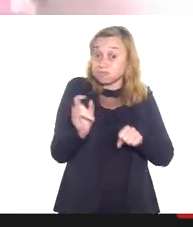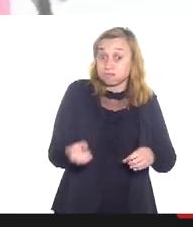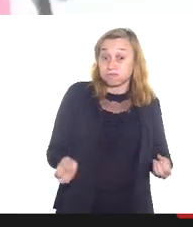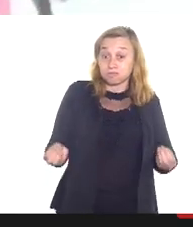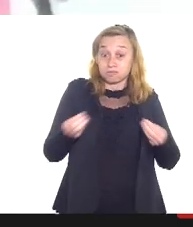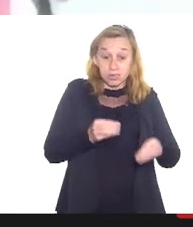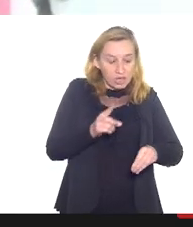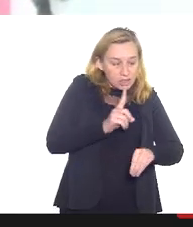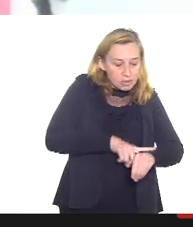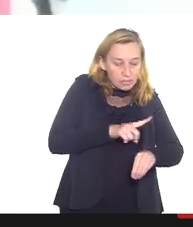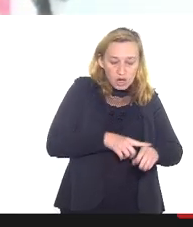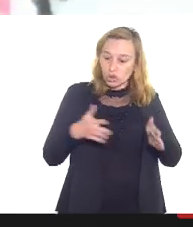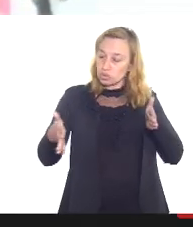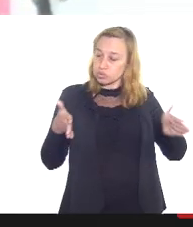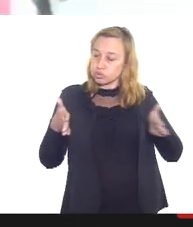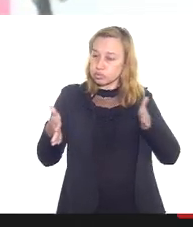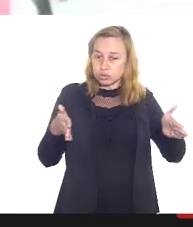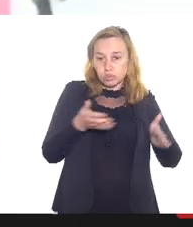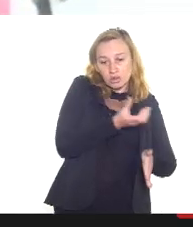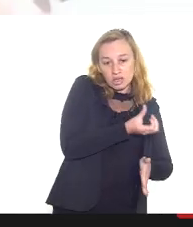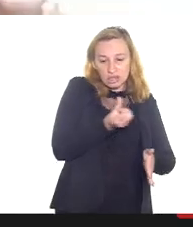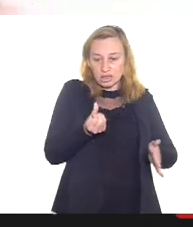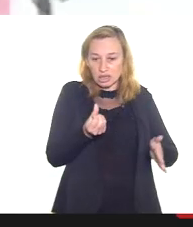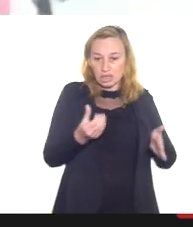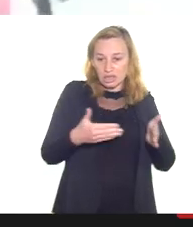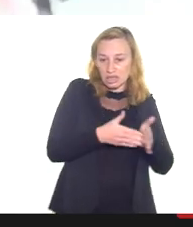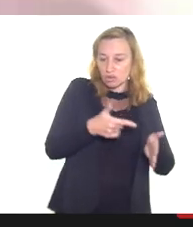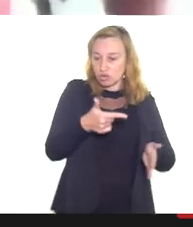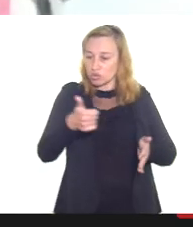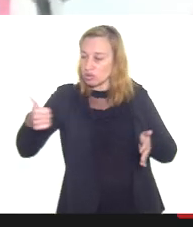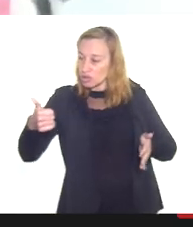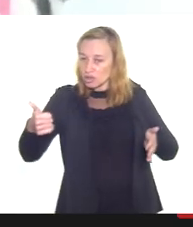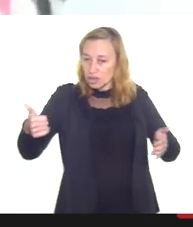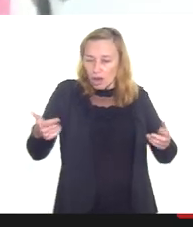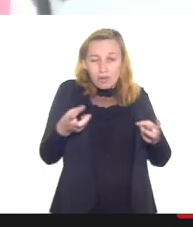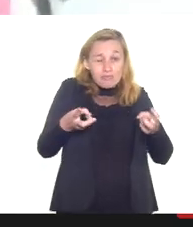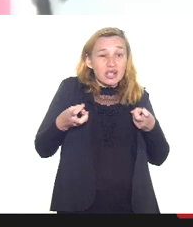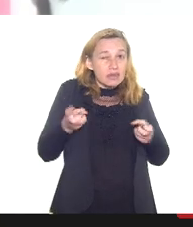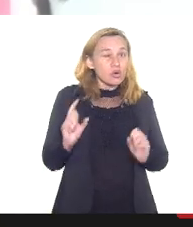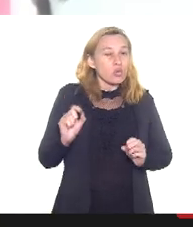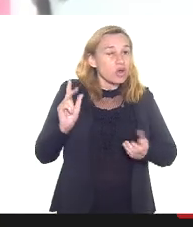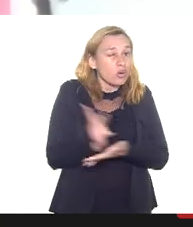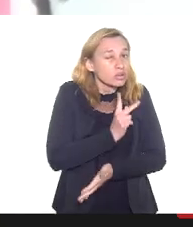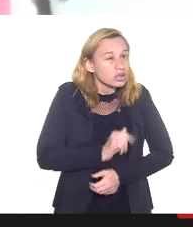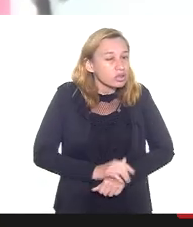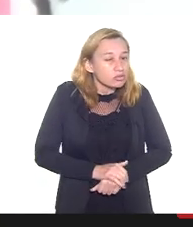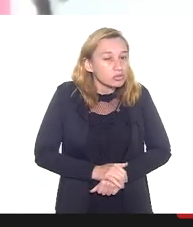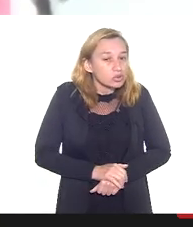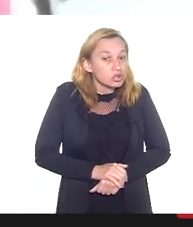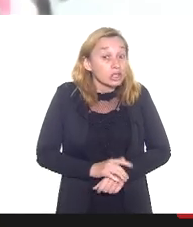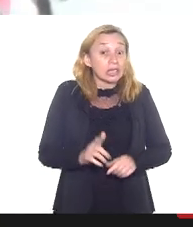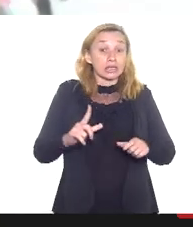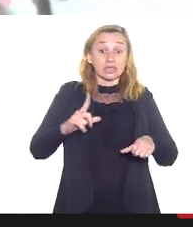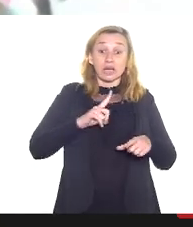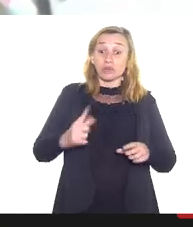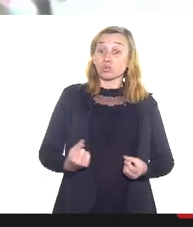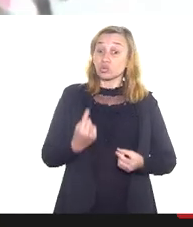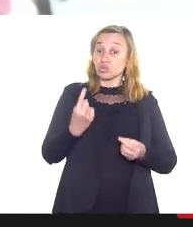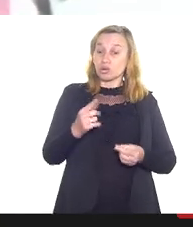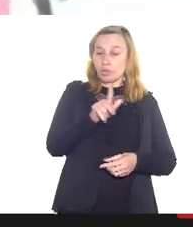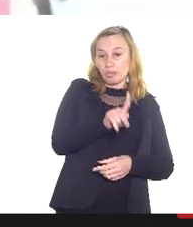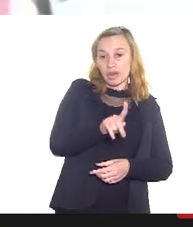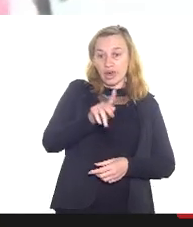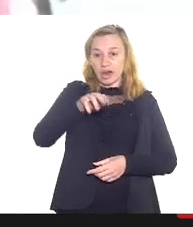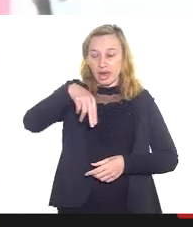de 16 a 2021, dá para perceber o que aconteceu. Nós temos um